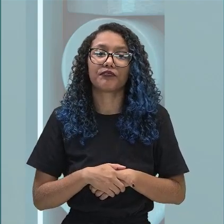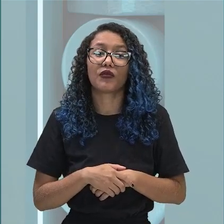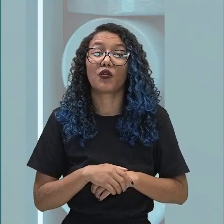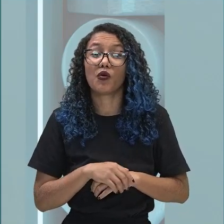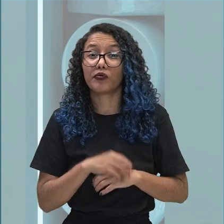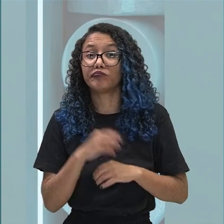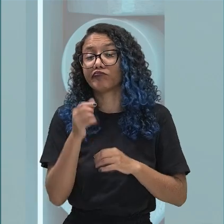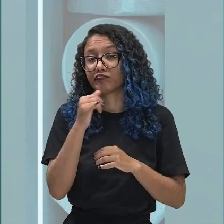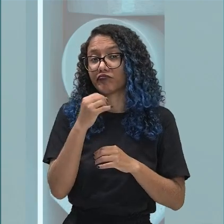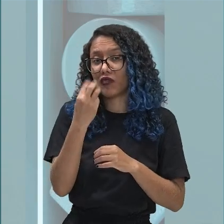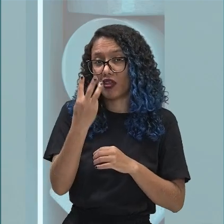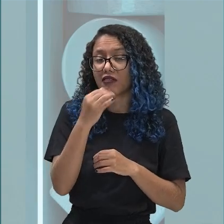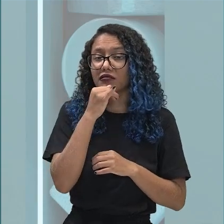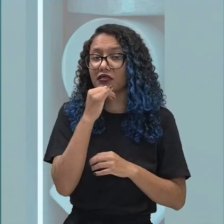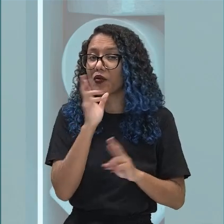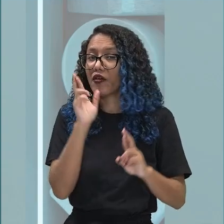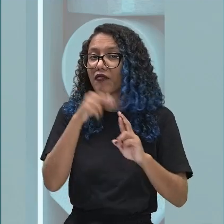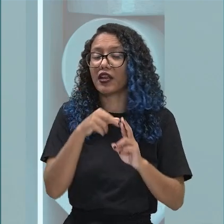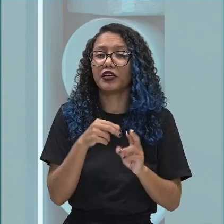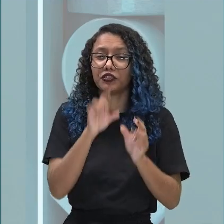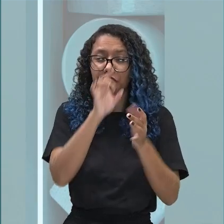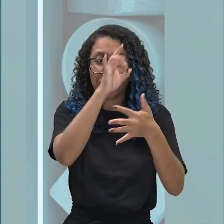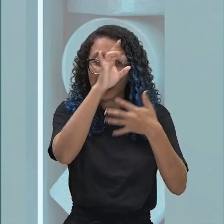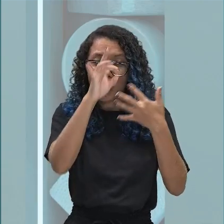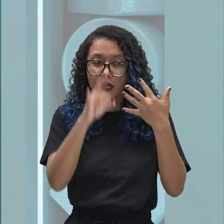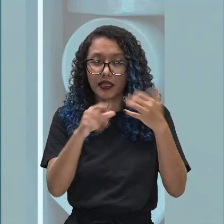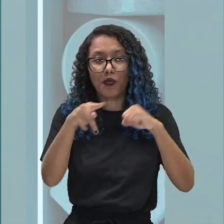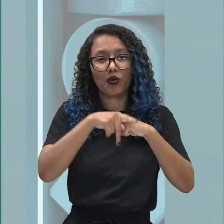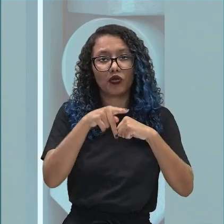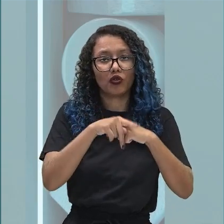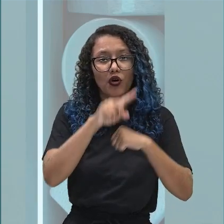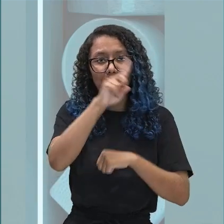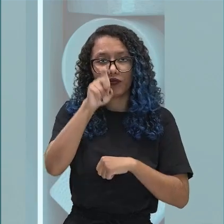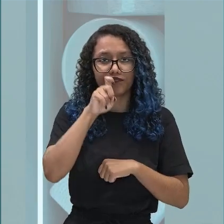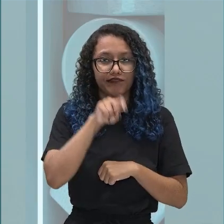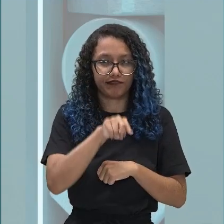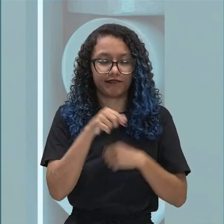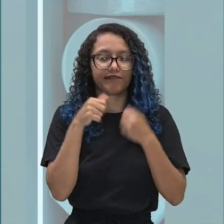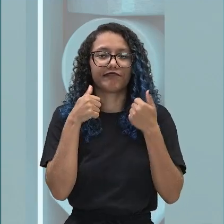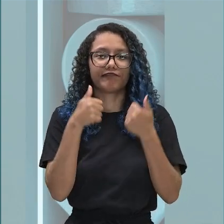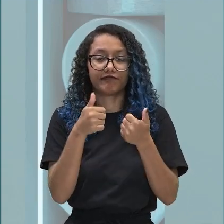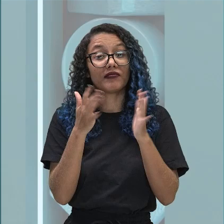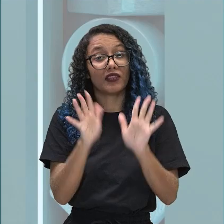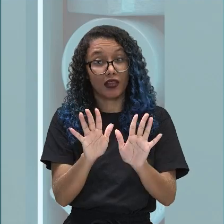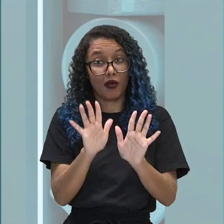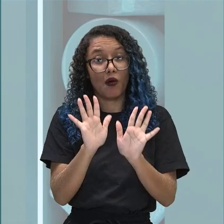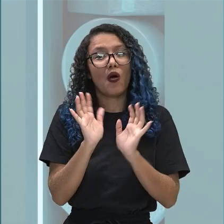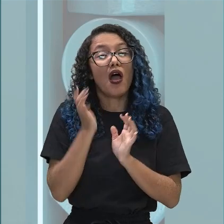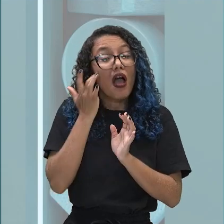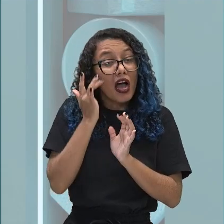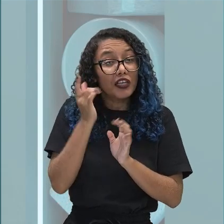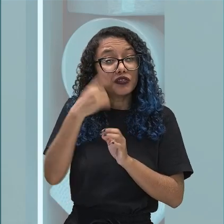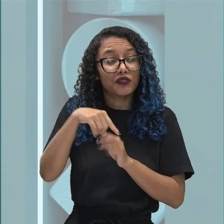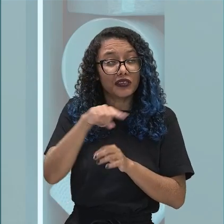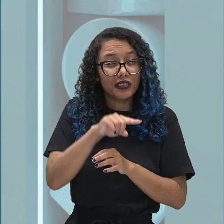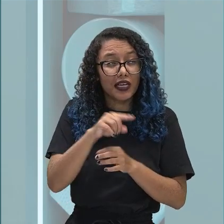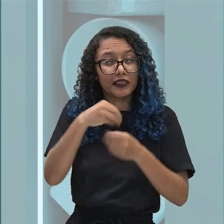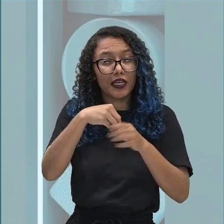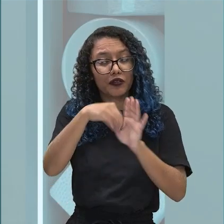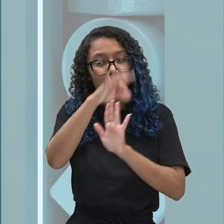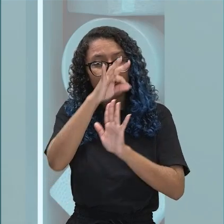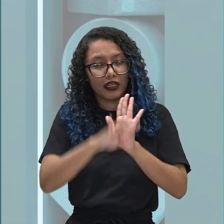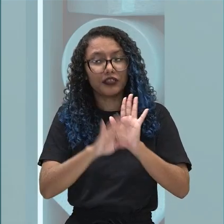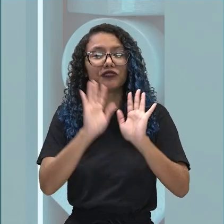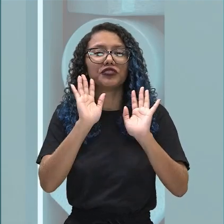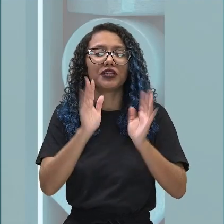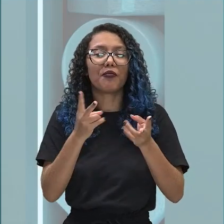tá? Para isso, vamos adentrar. Eu acredito que com o texto vocês já perceberam e já compreenderam bem o uso